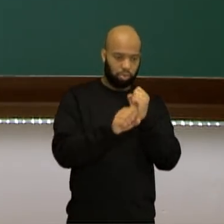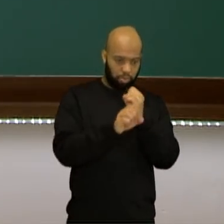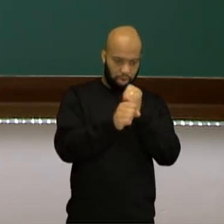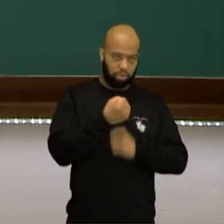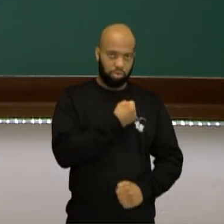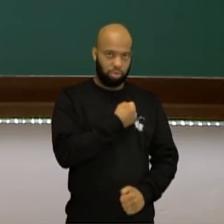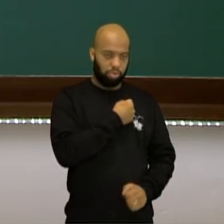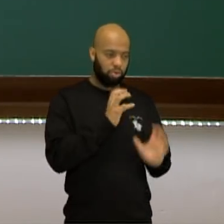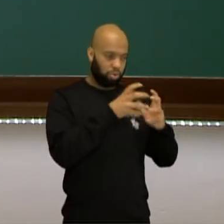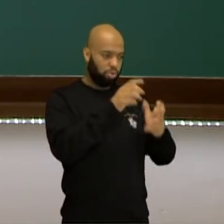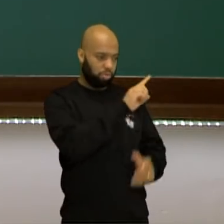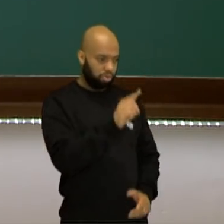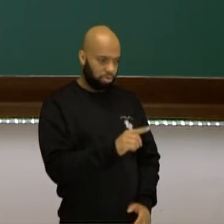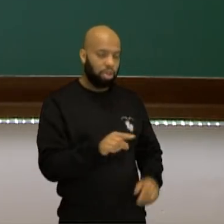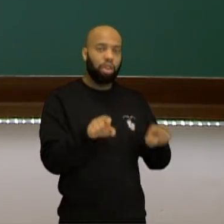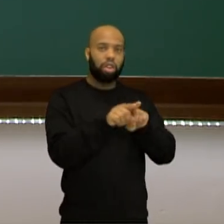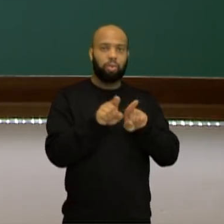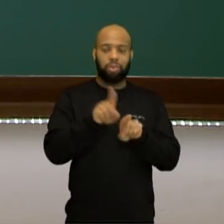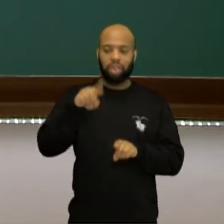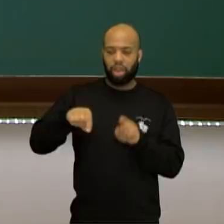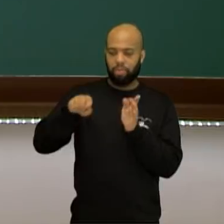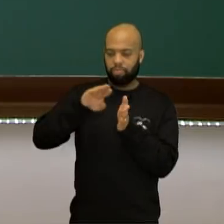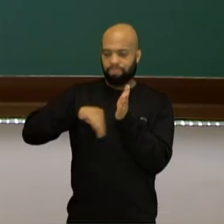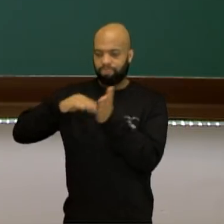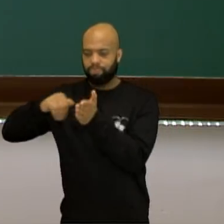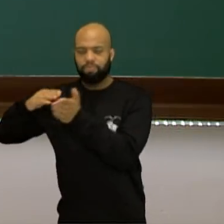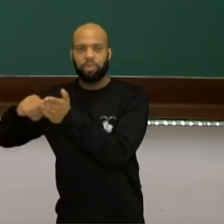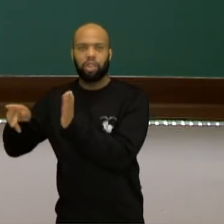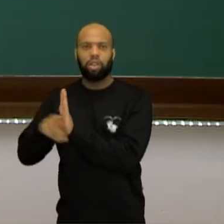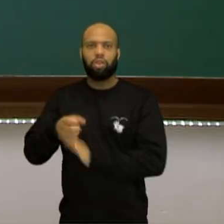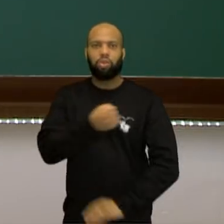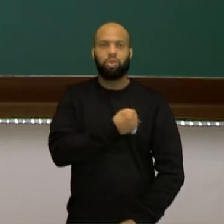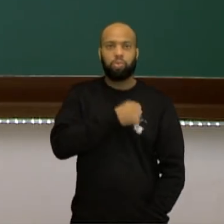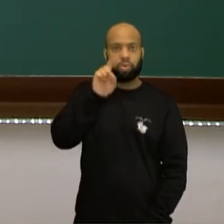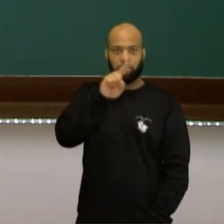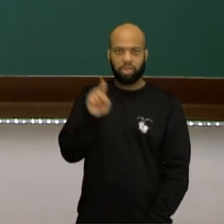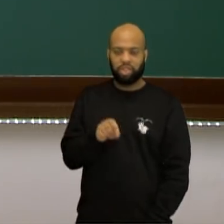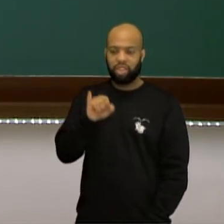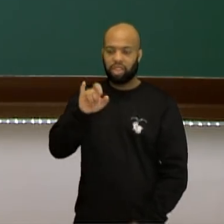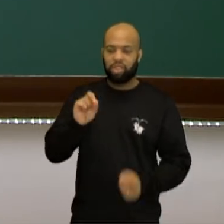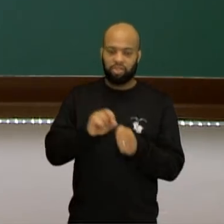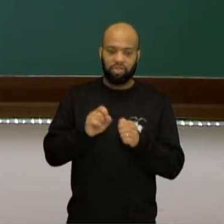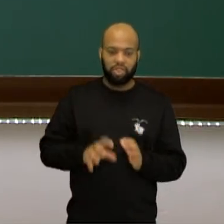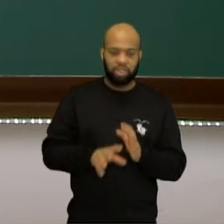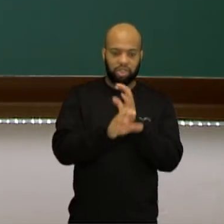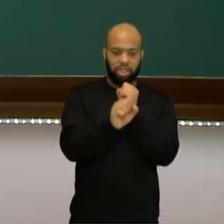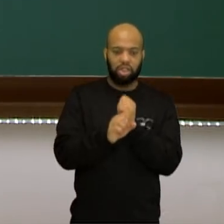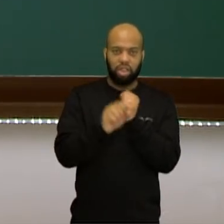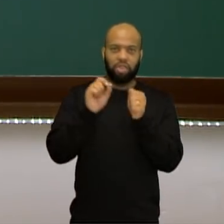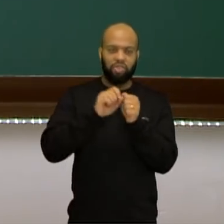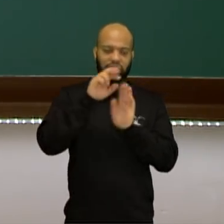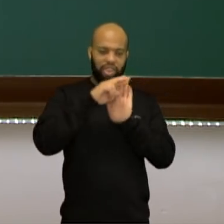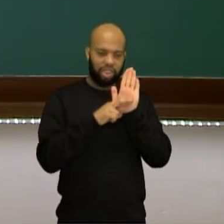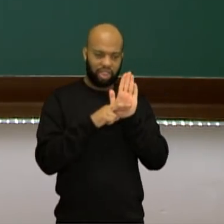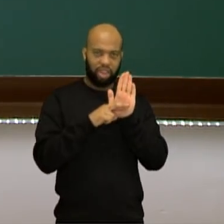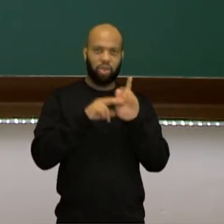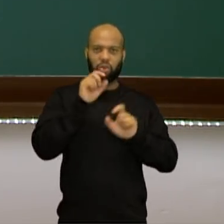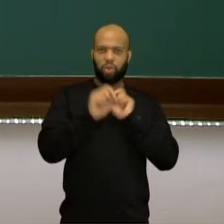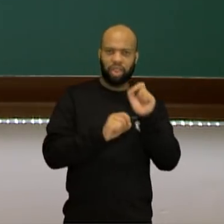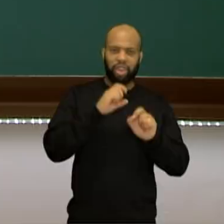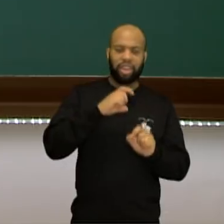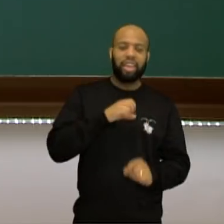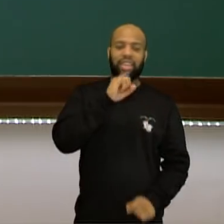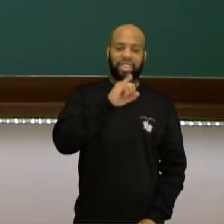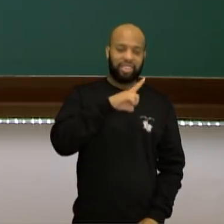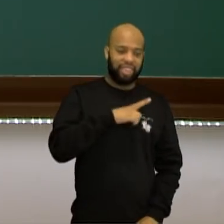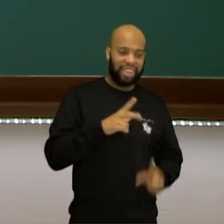e para subtração de números inteiros. Quando a gente faz a adição, a gente faz aquela regrinha dos sinais. Números com